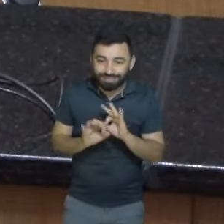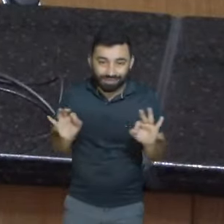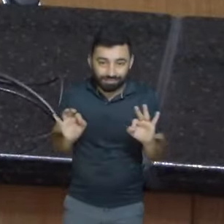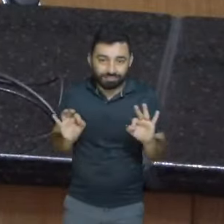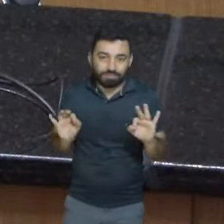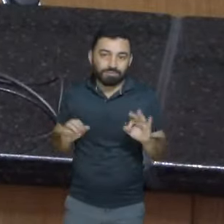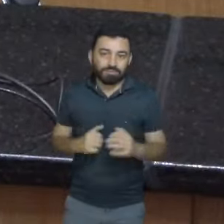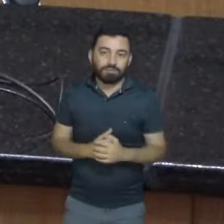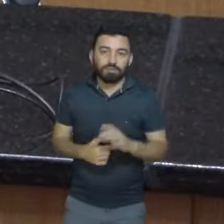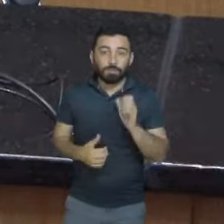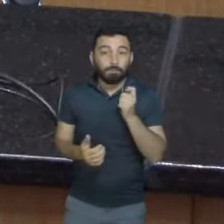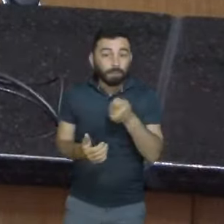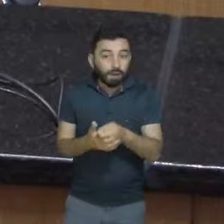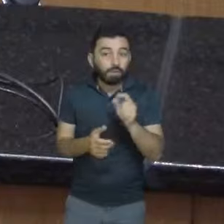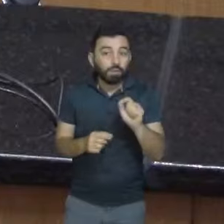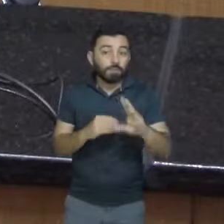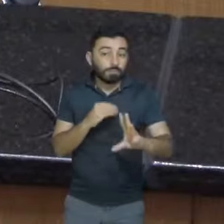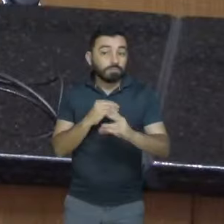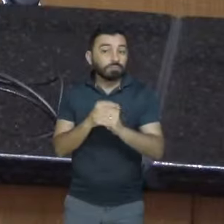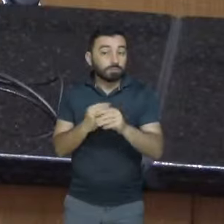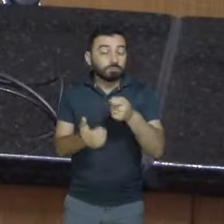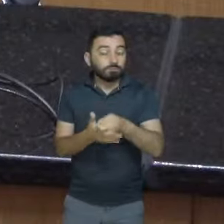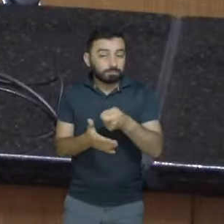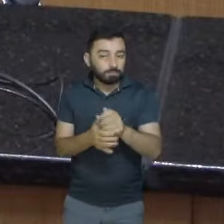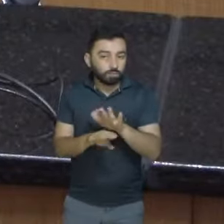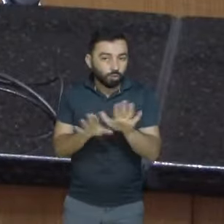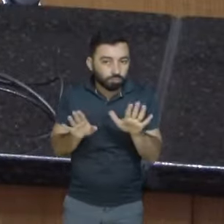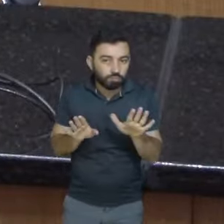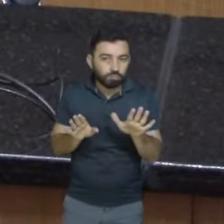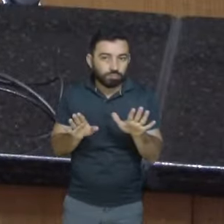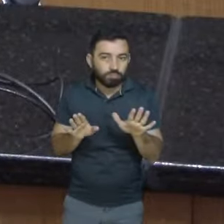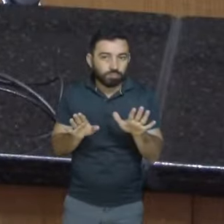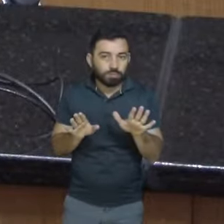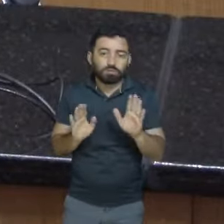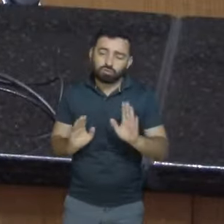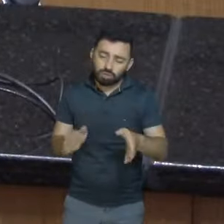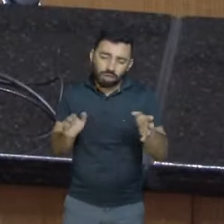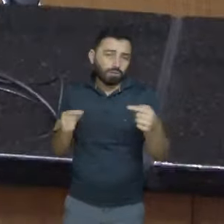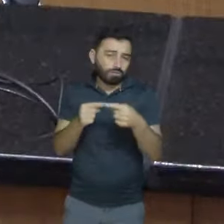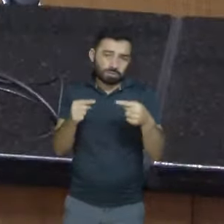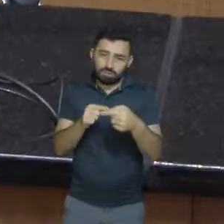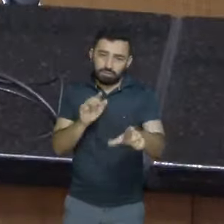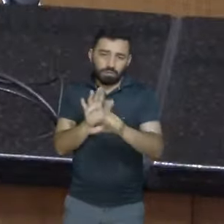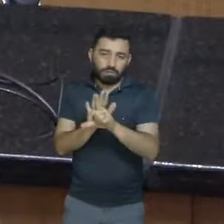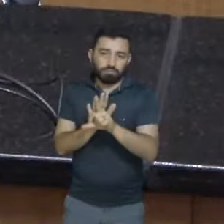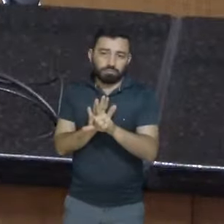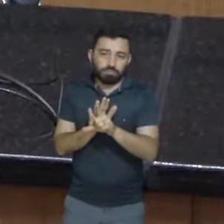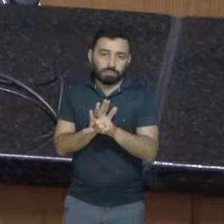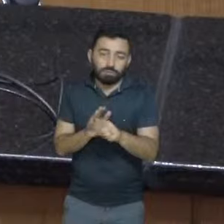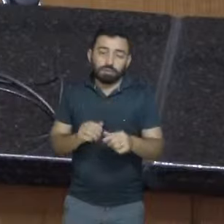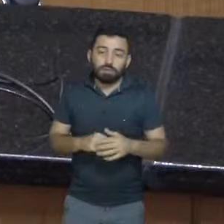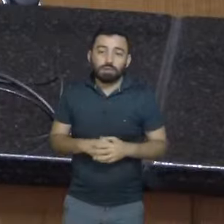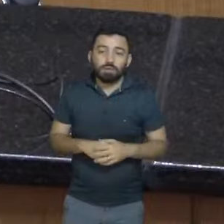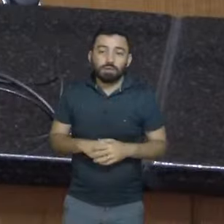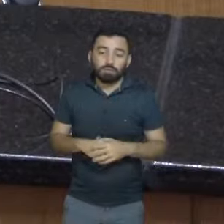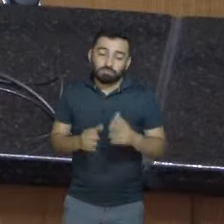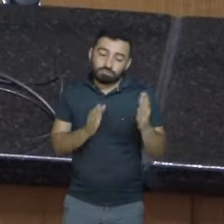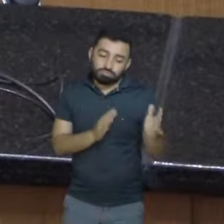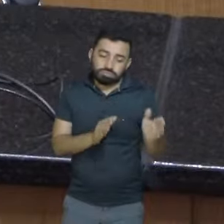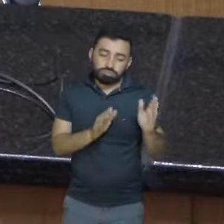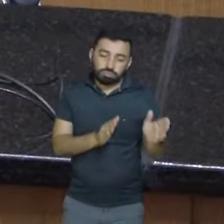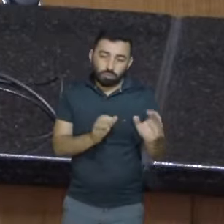foi as emendas parlamentares impositivas, conforme está previsto em lei. Então, uma coisa é uma coisa, outra